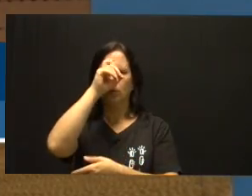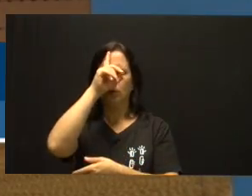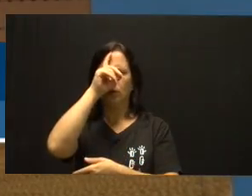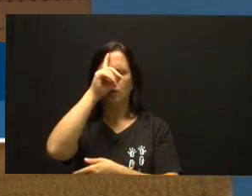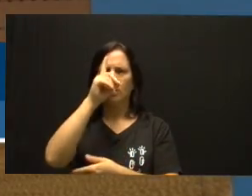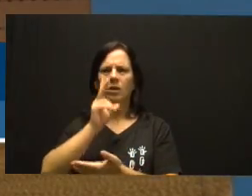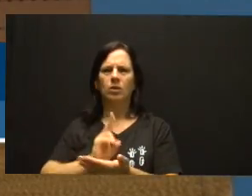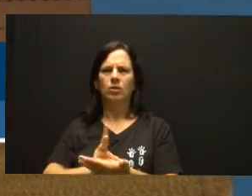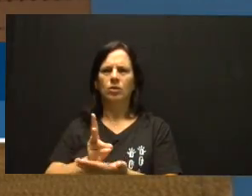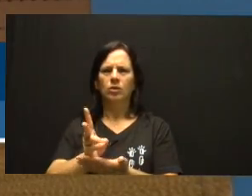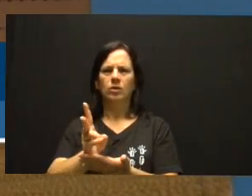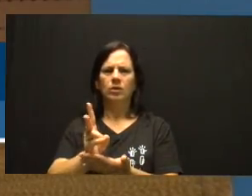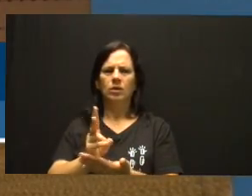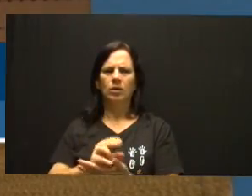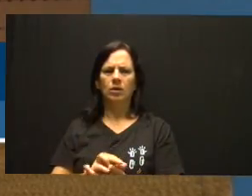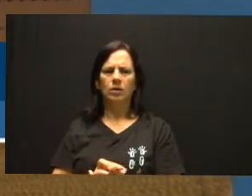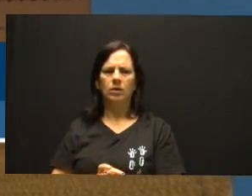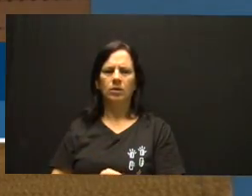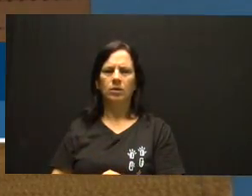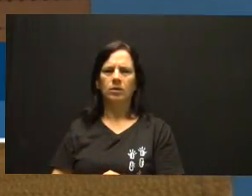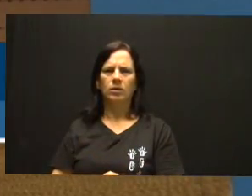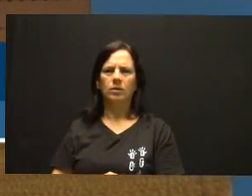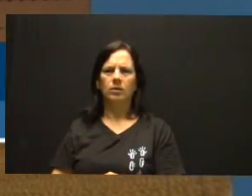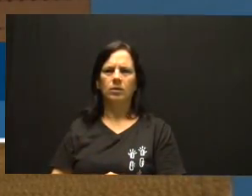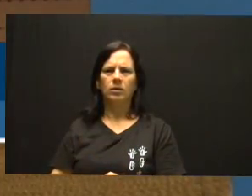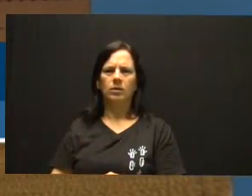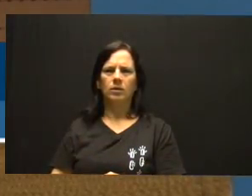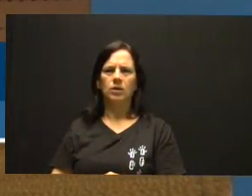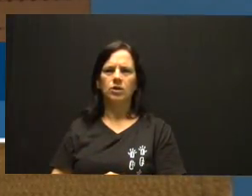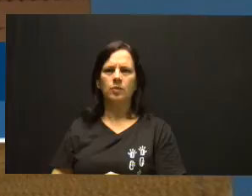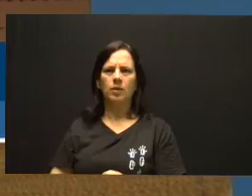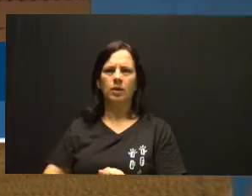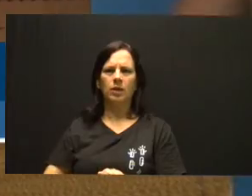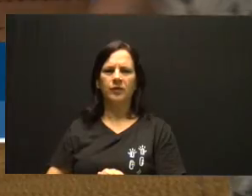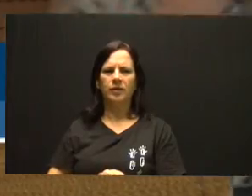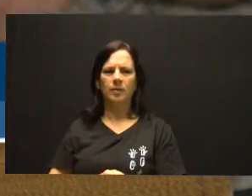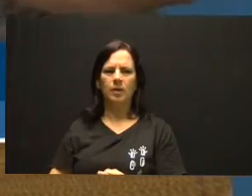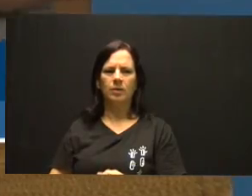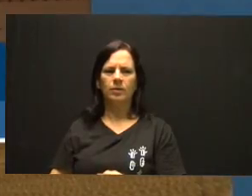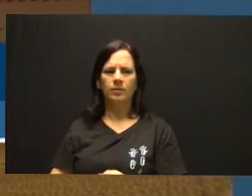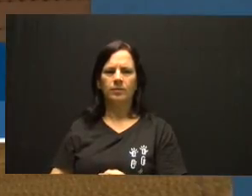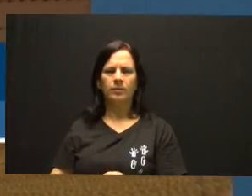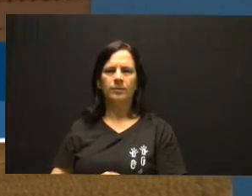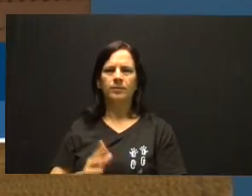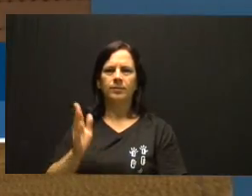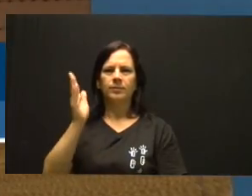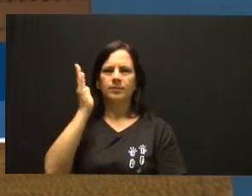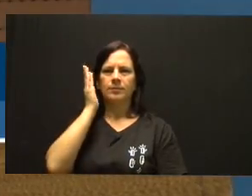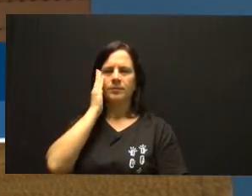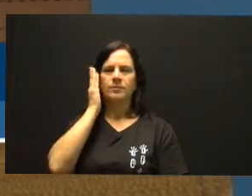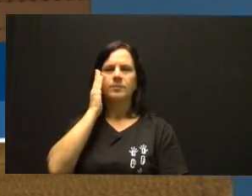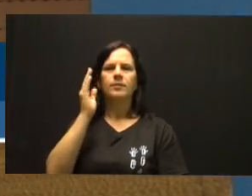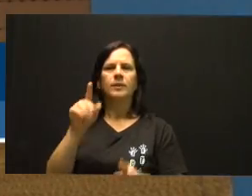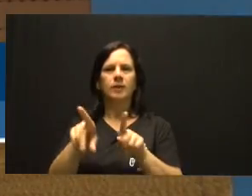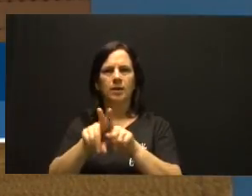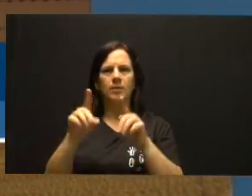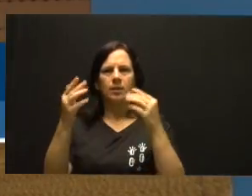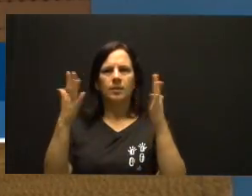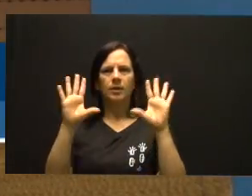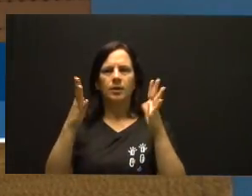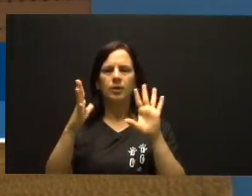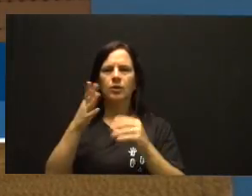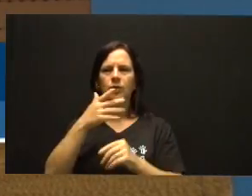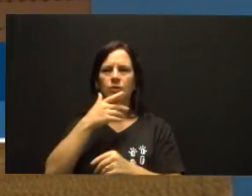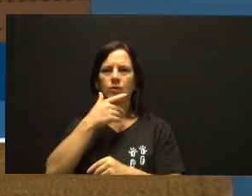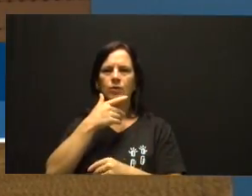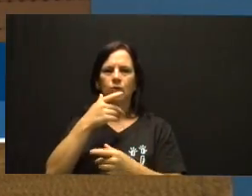a funcionar. Tá bom? Então, senhores vereadores, também quero aqui parabenizar o doutor